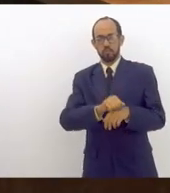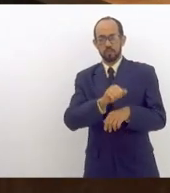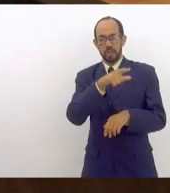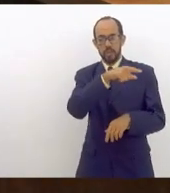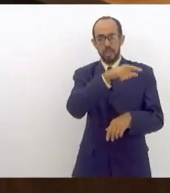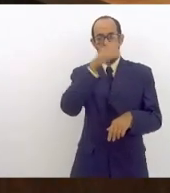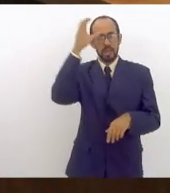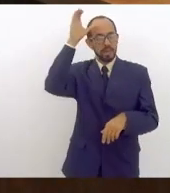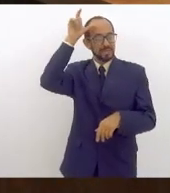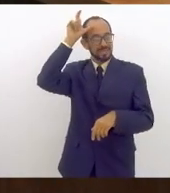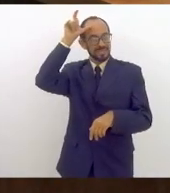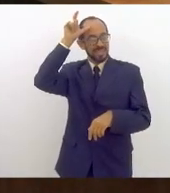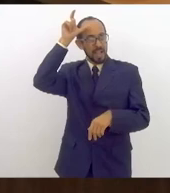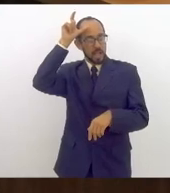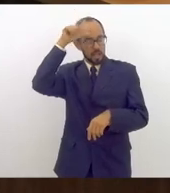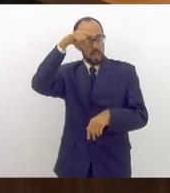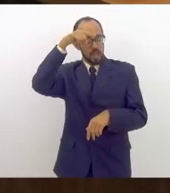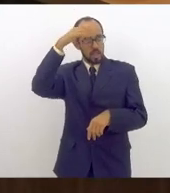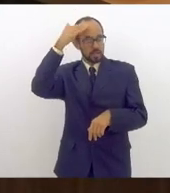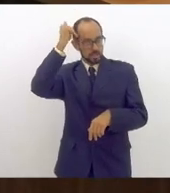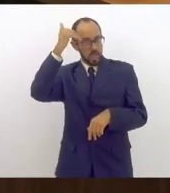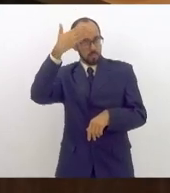é velho.